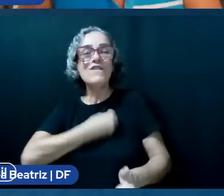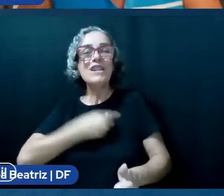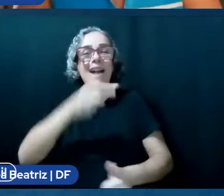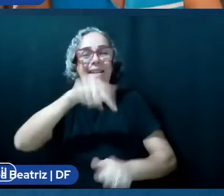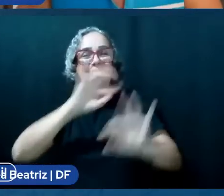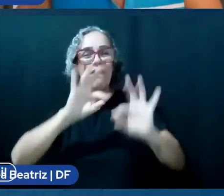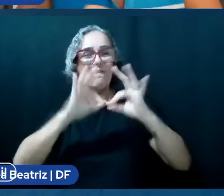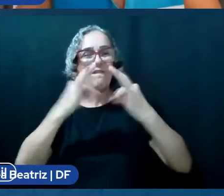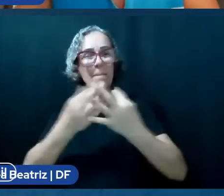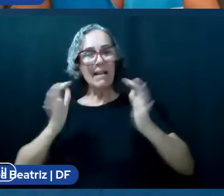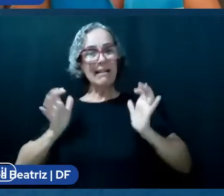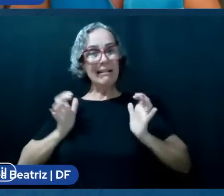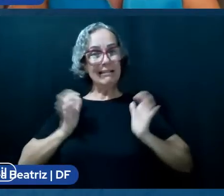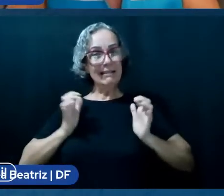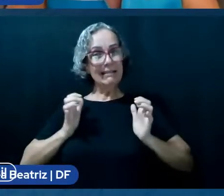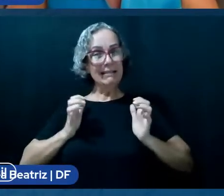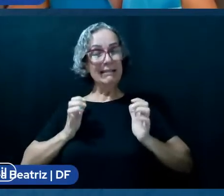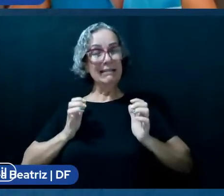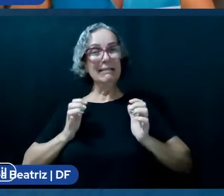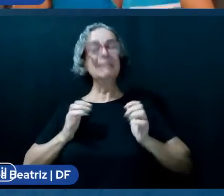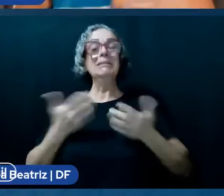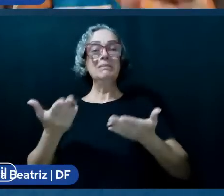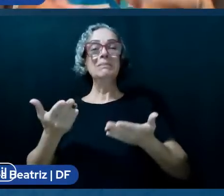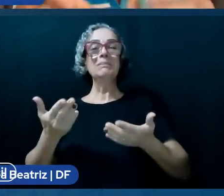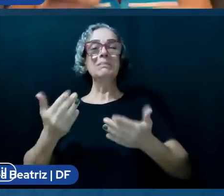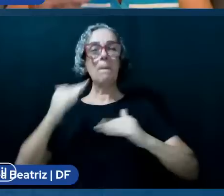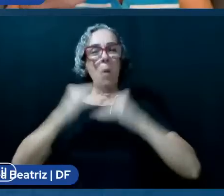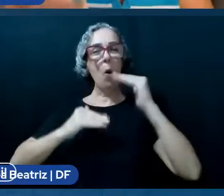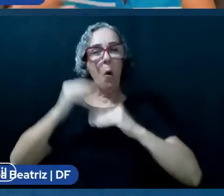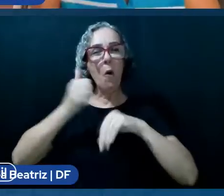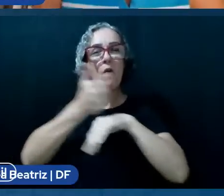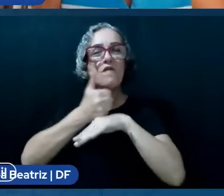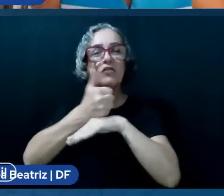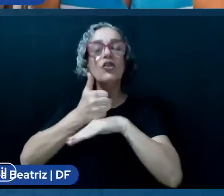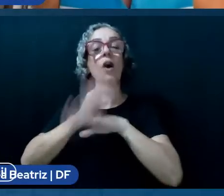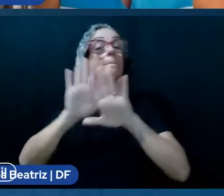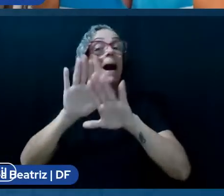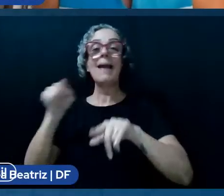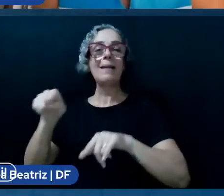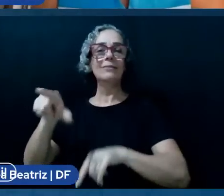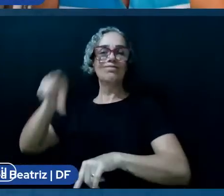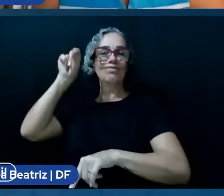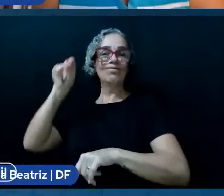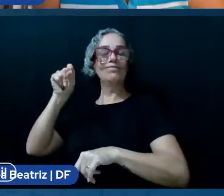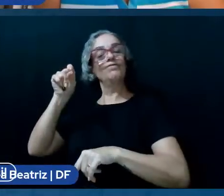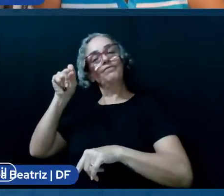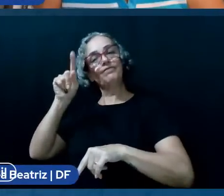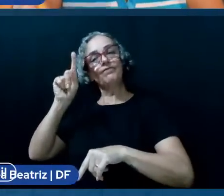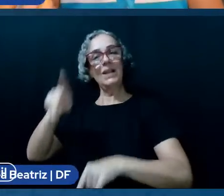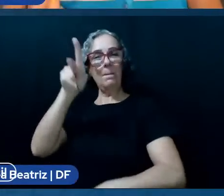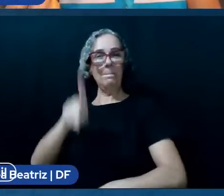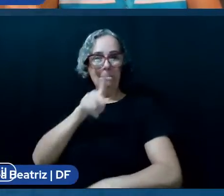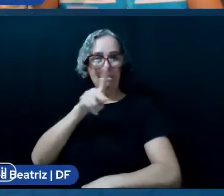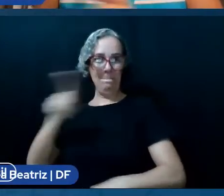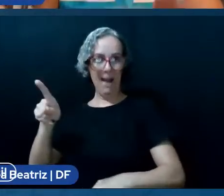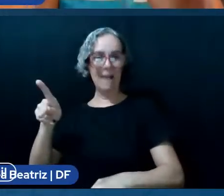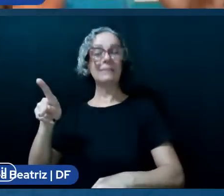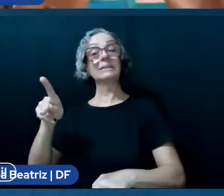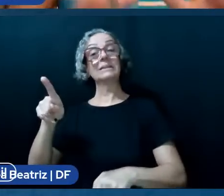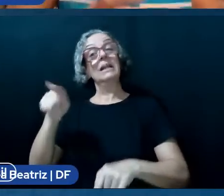ele resolveu seguir a carreira eclesiástica, e lá ele toma certos partidos políticos no clérigo